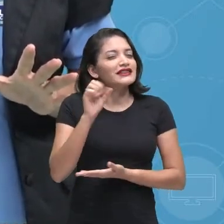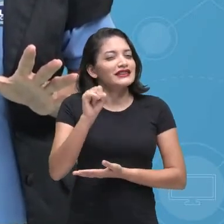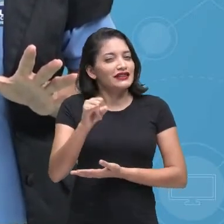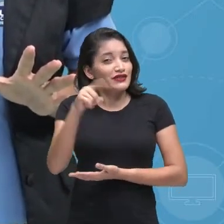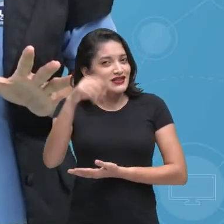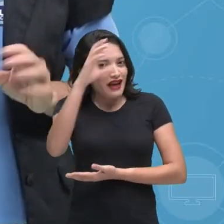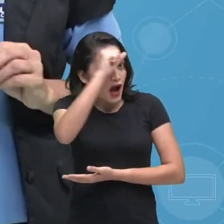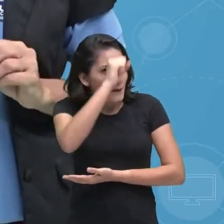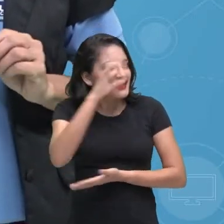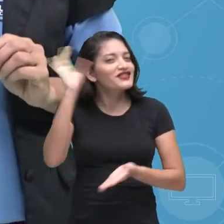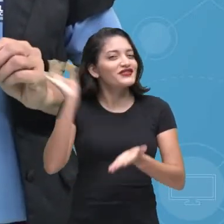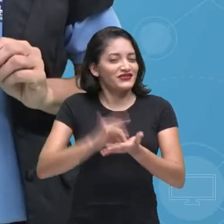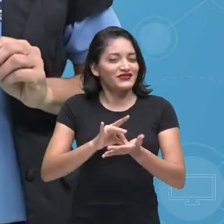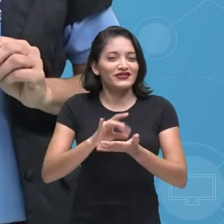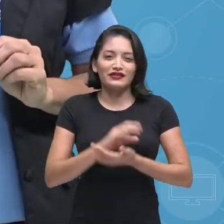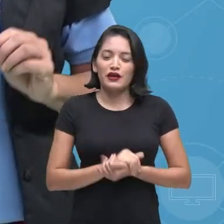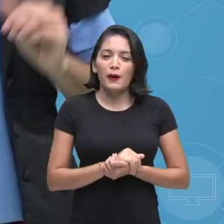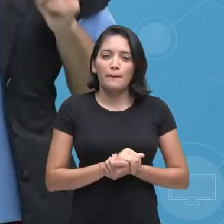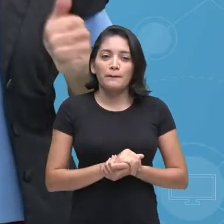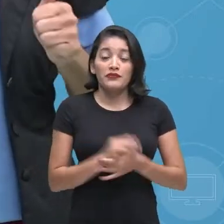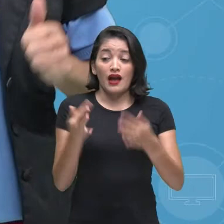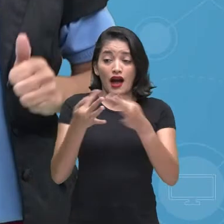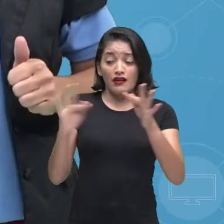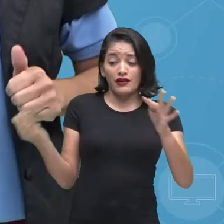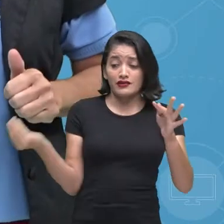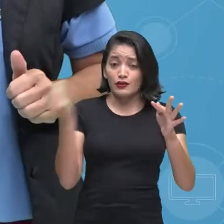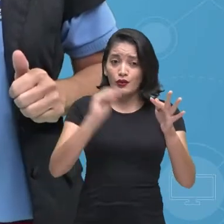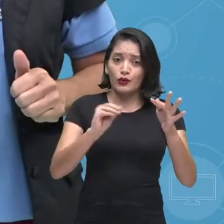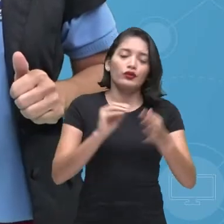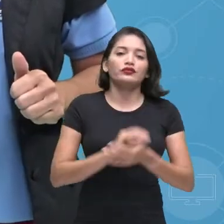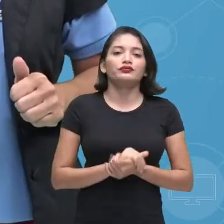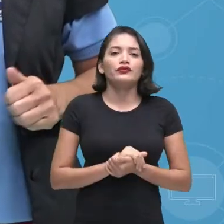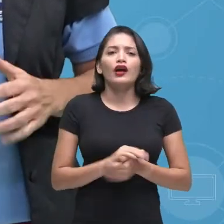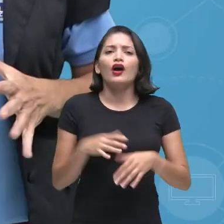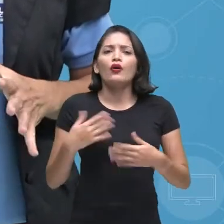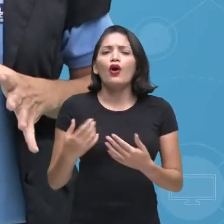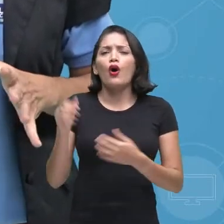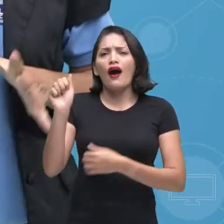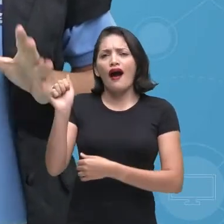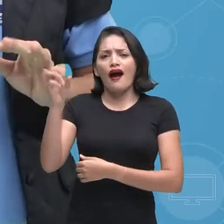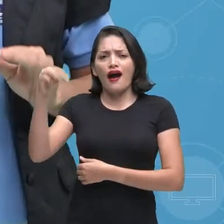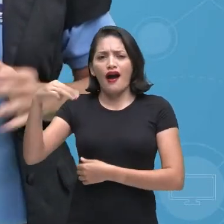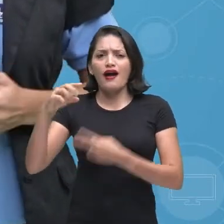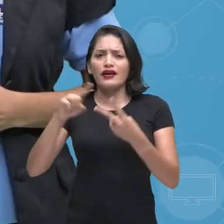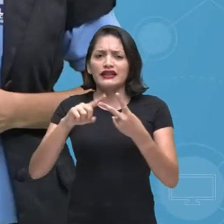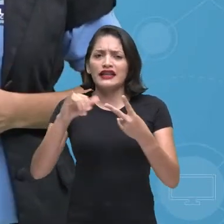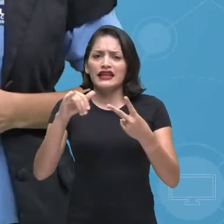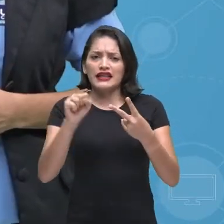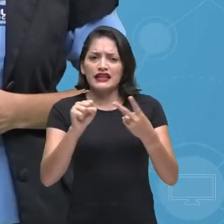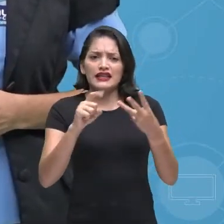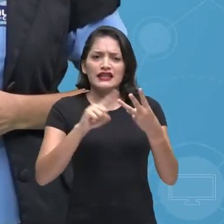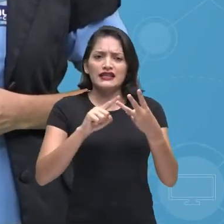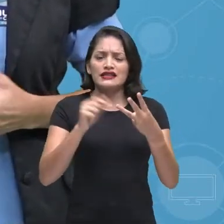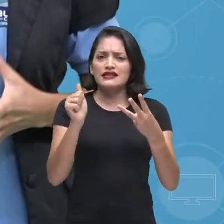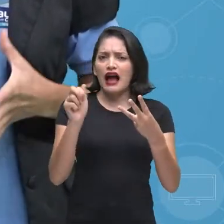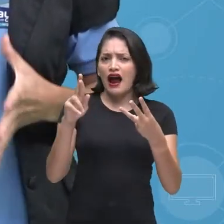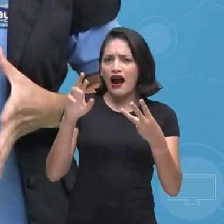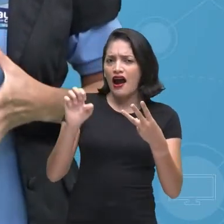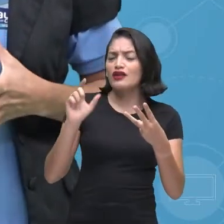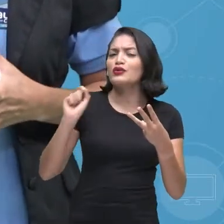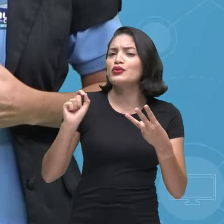vocês verem direitinho né Complete a frase a isolar o quê que vocês acham só me passa o pão de a pé